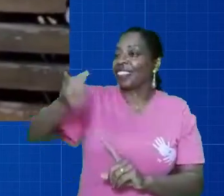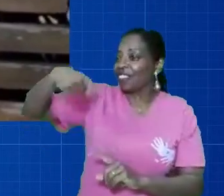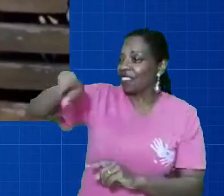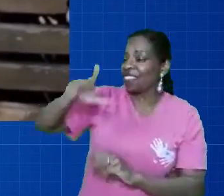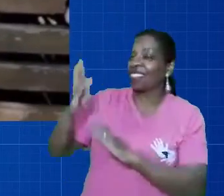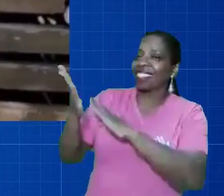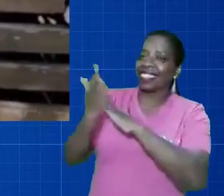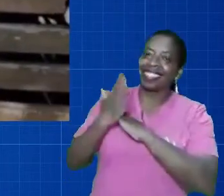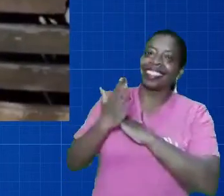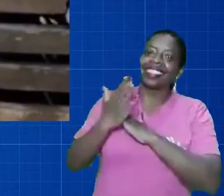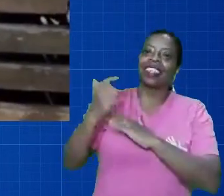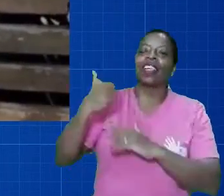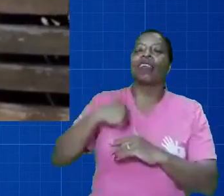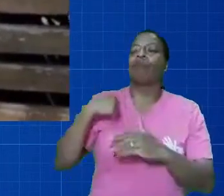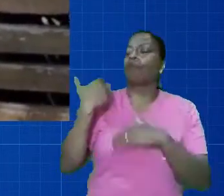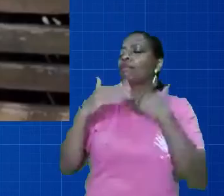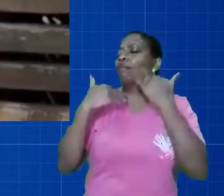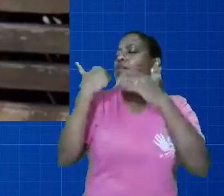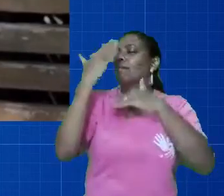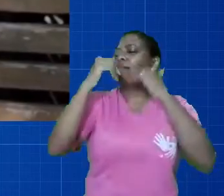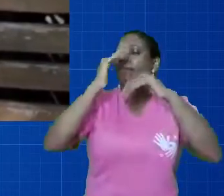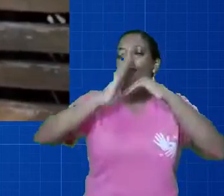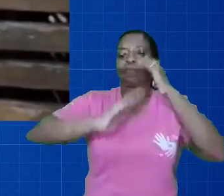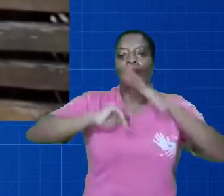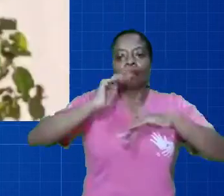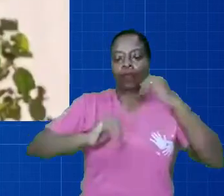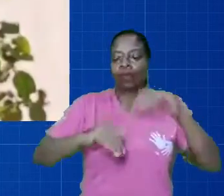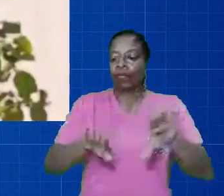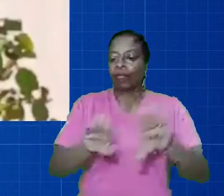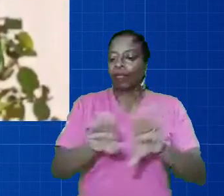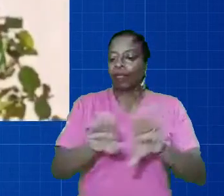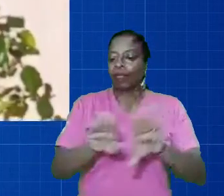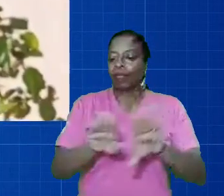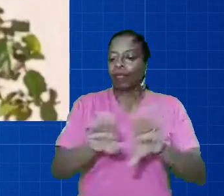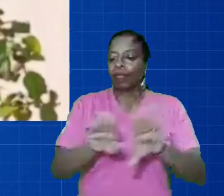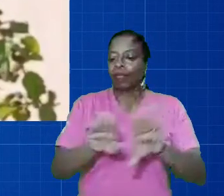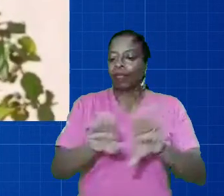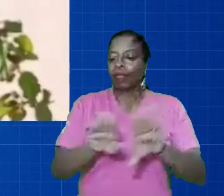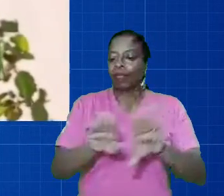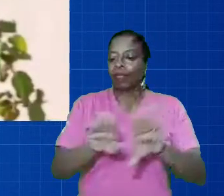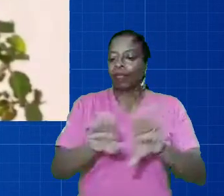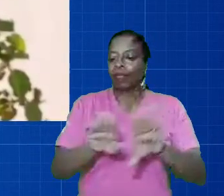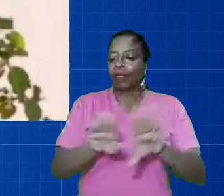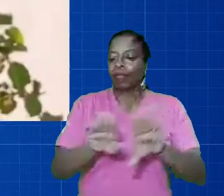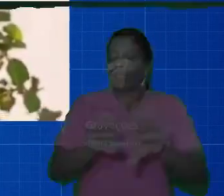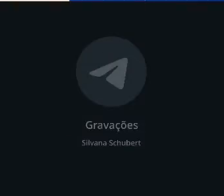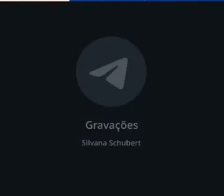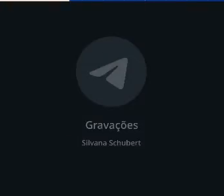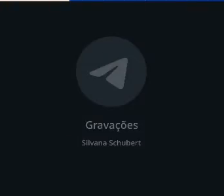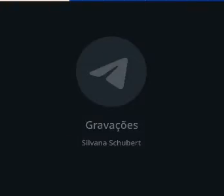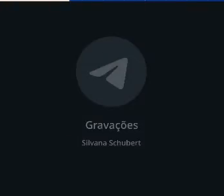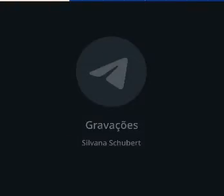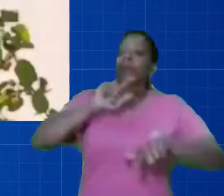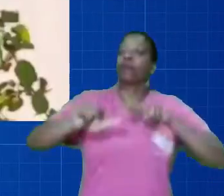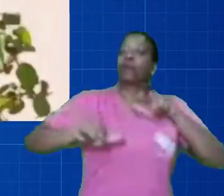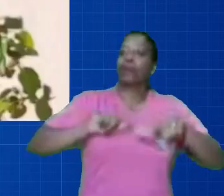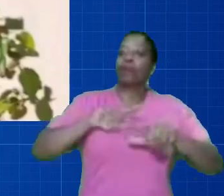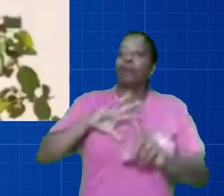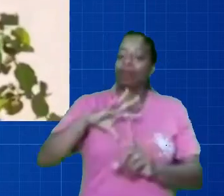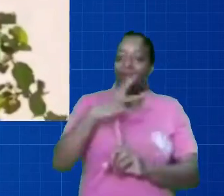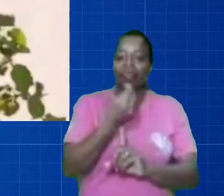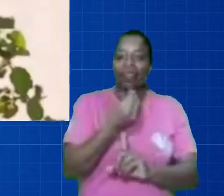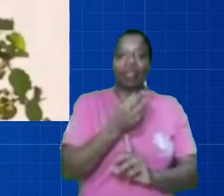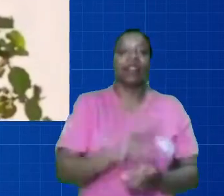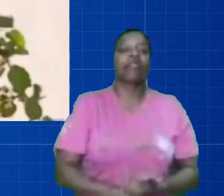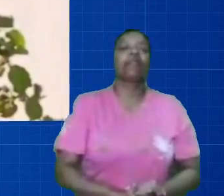nesse espaço de trabalho que foi a oficina de arte na minha vida. Olá, tudo bem? Eu sou a Luciana, eu moro aqui em